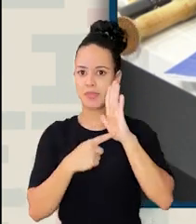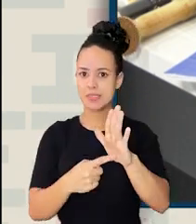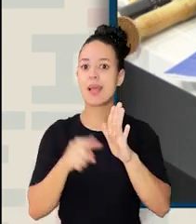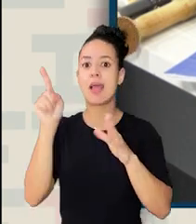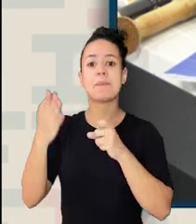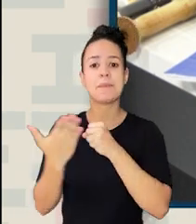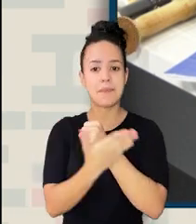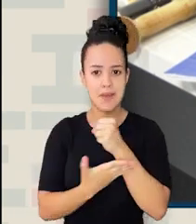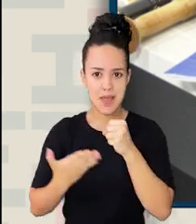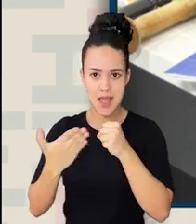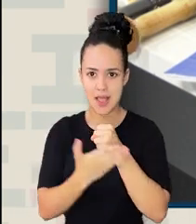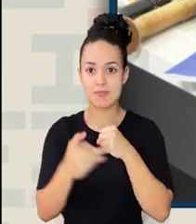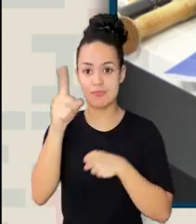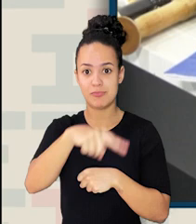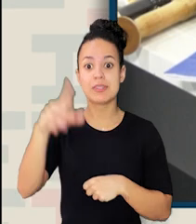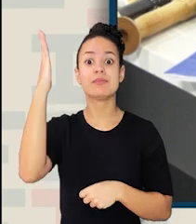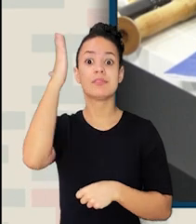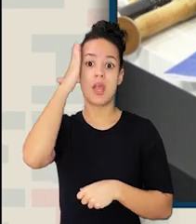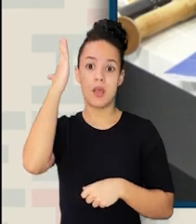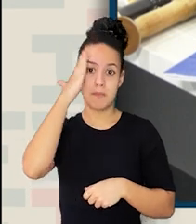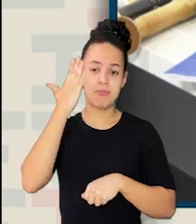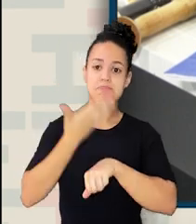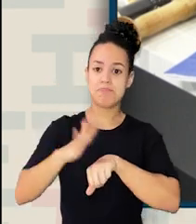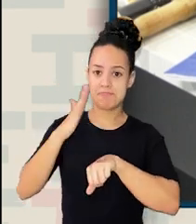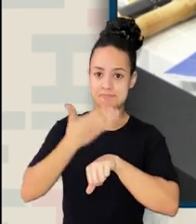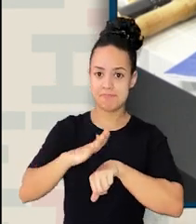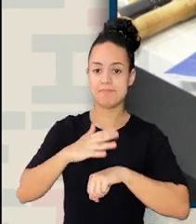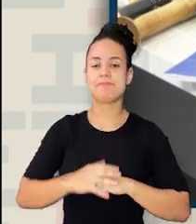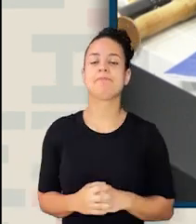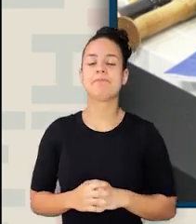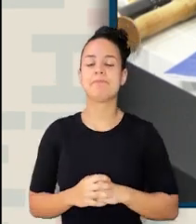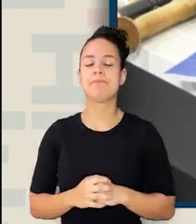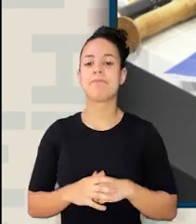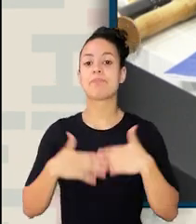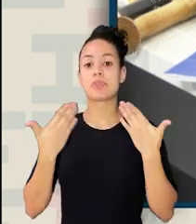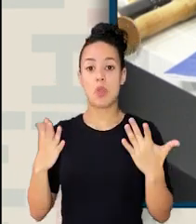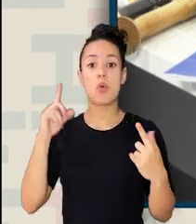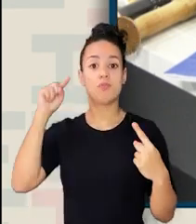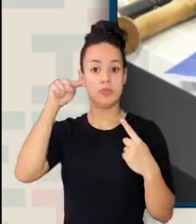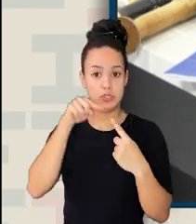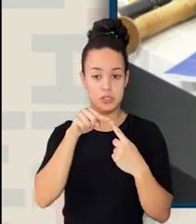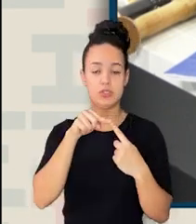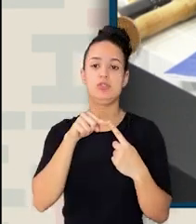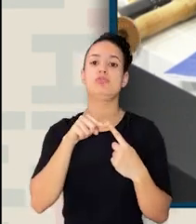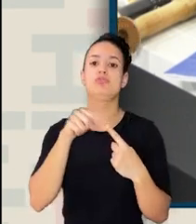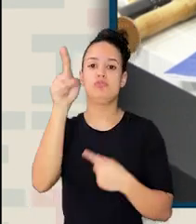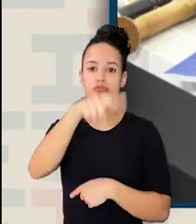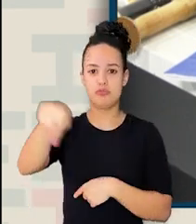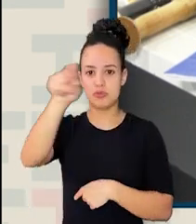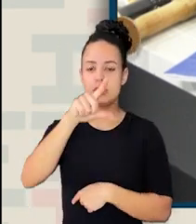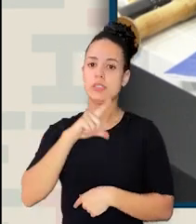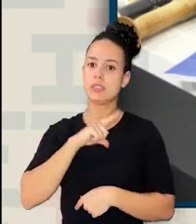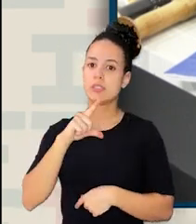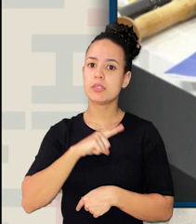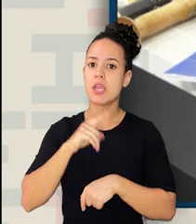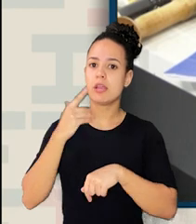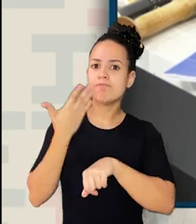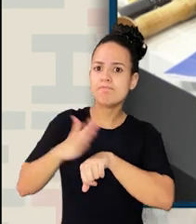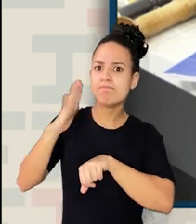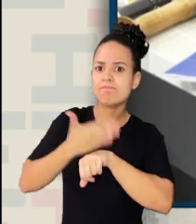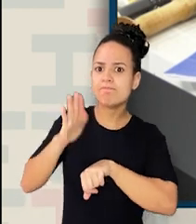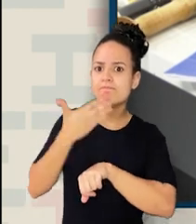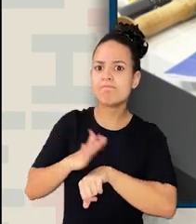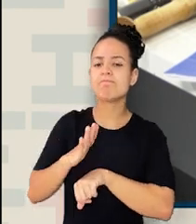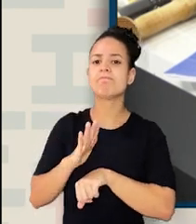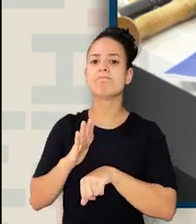início, você saber lidar com elas, né? Então, o objetivo de você ter uma boa articulação e compreender bem